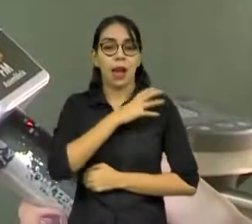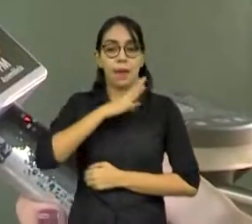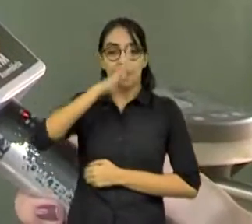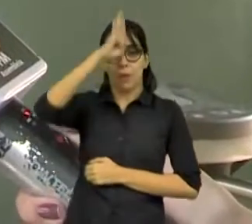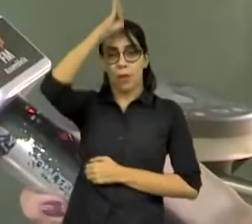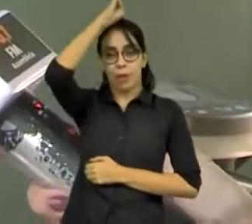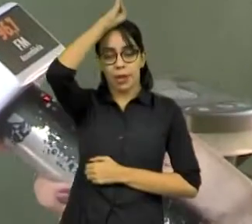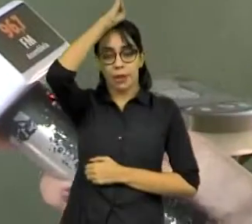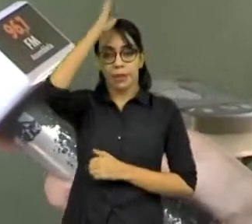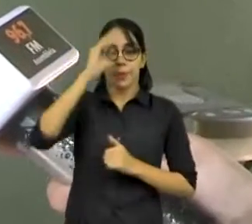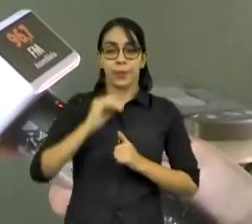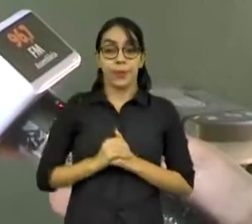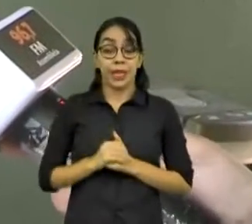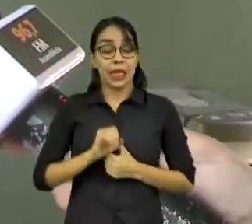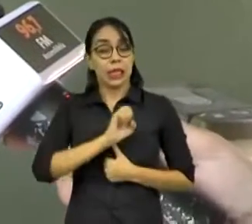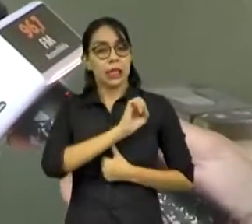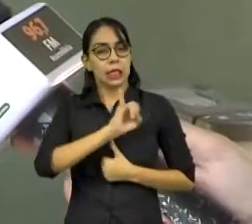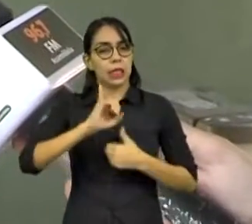bem,